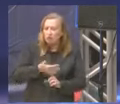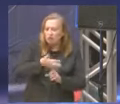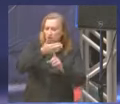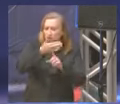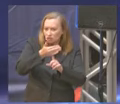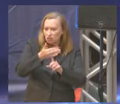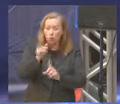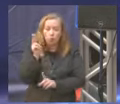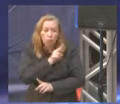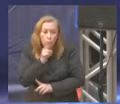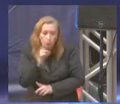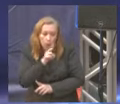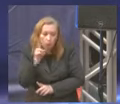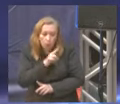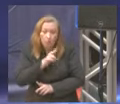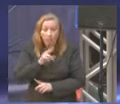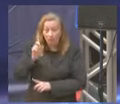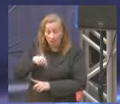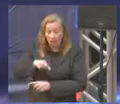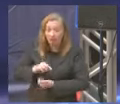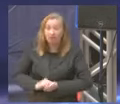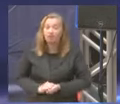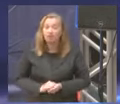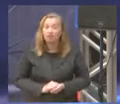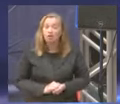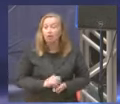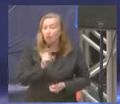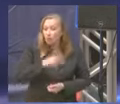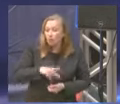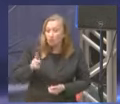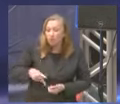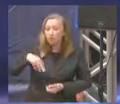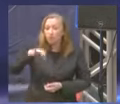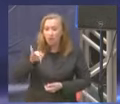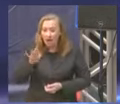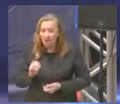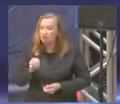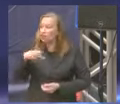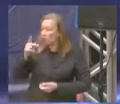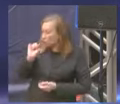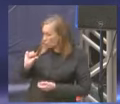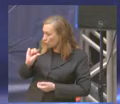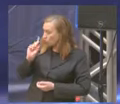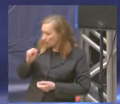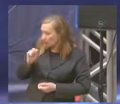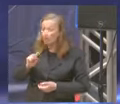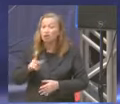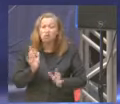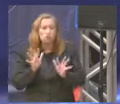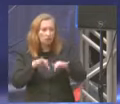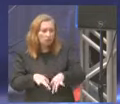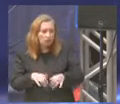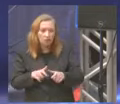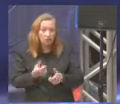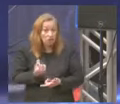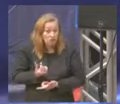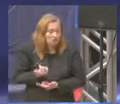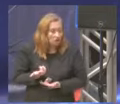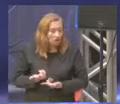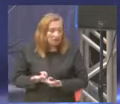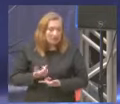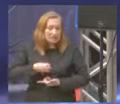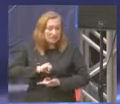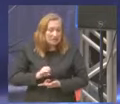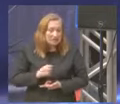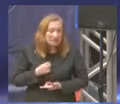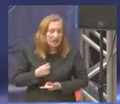são muito rápidas, né? O professor Márcio falou um pouco, né? No final é money. Se eu estou